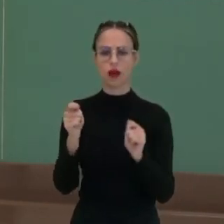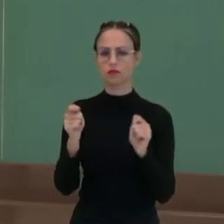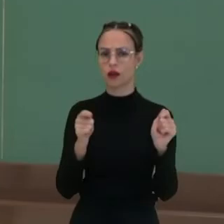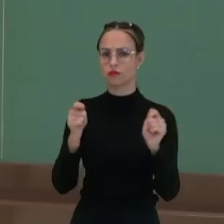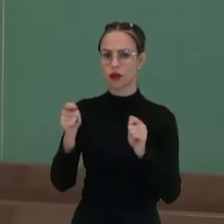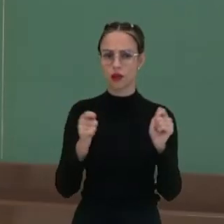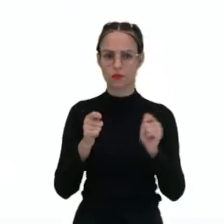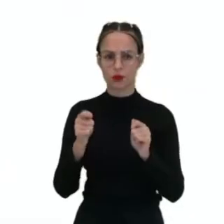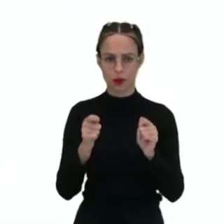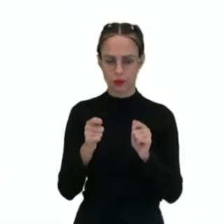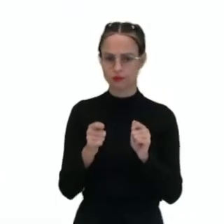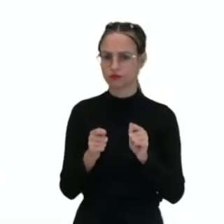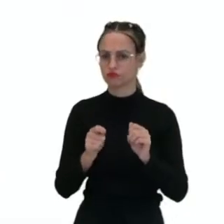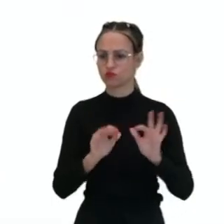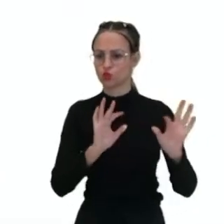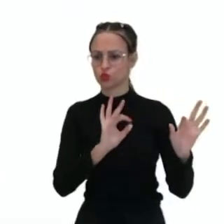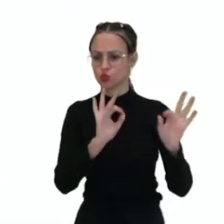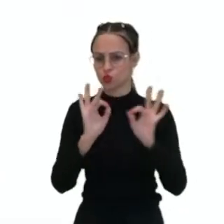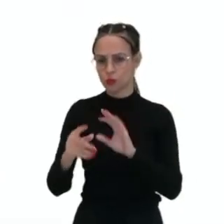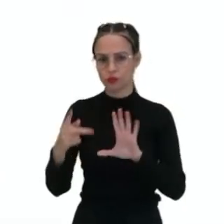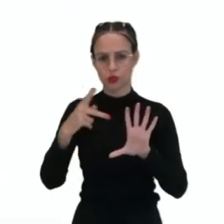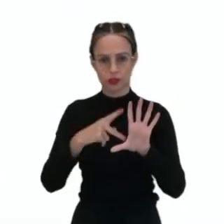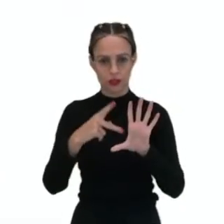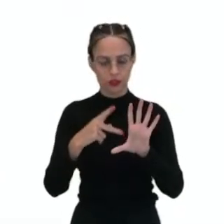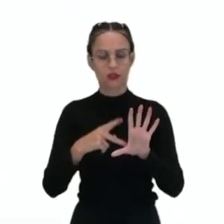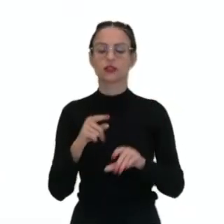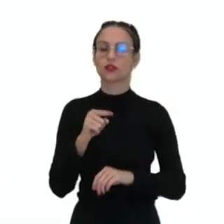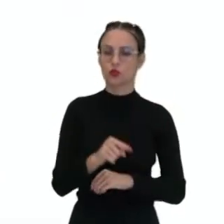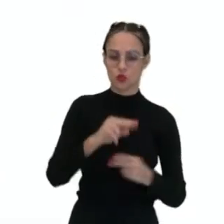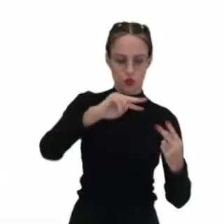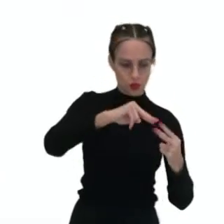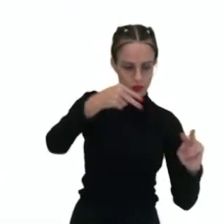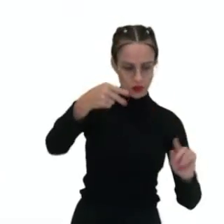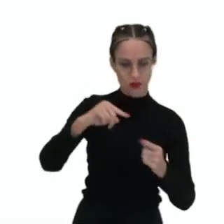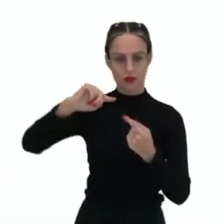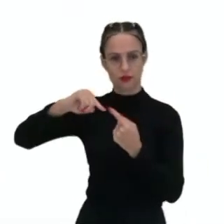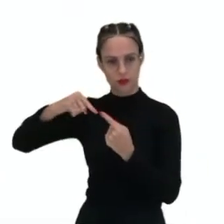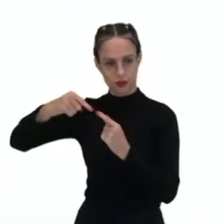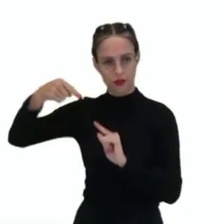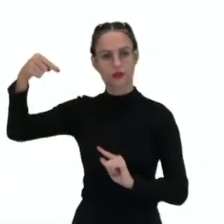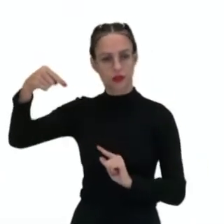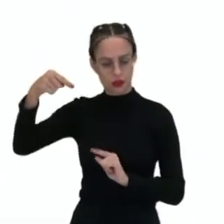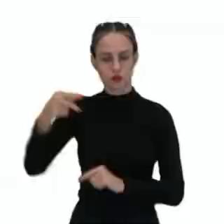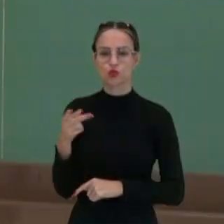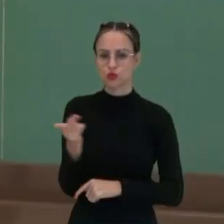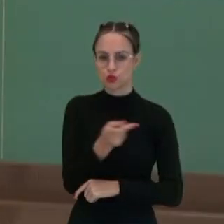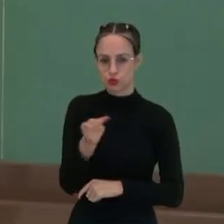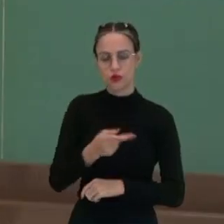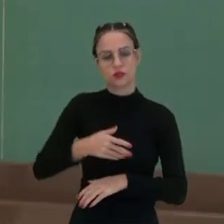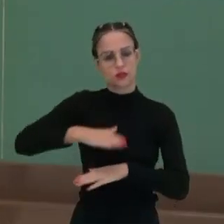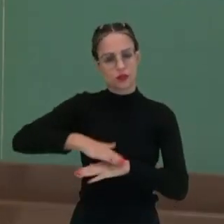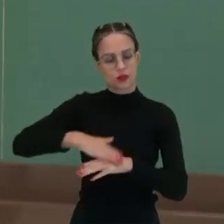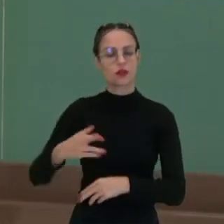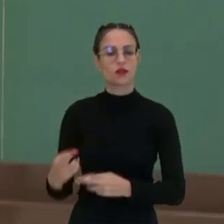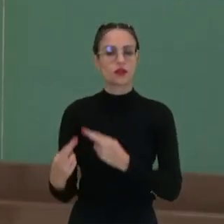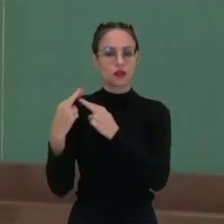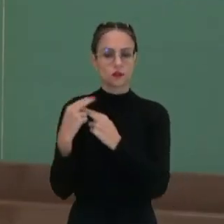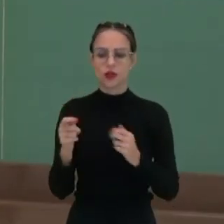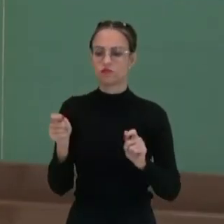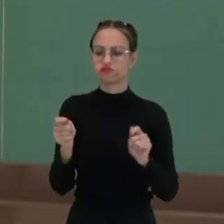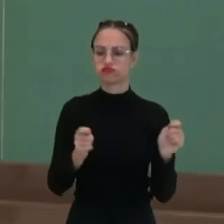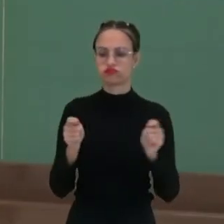dos polipeptídeos. Então, tanto DNA quanto RNA são responsáveis por